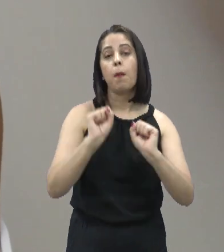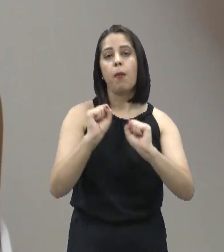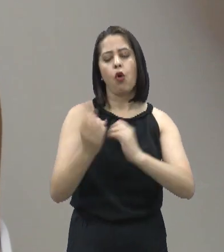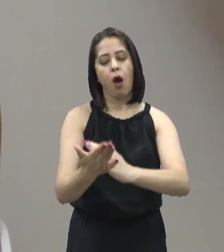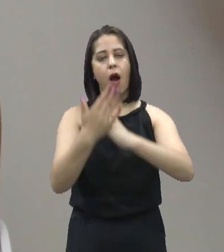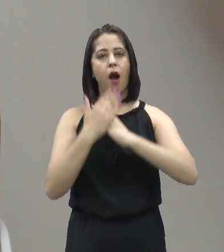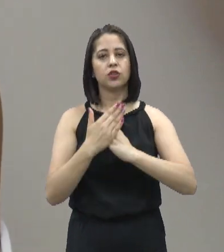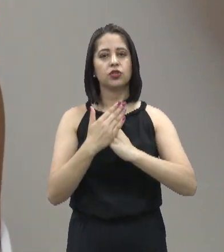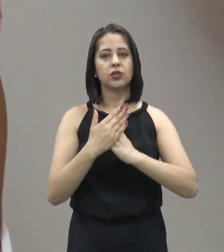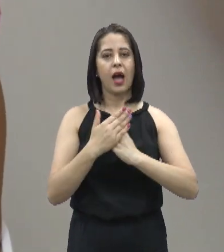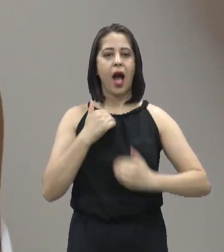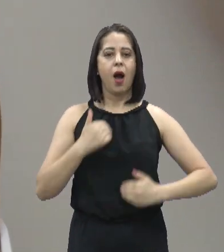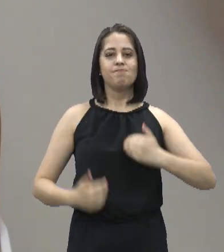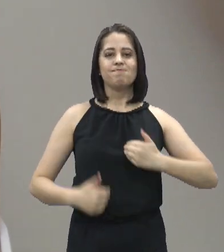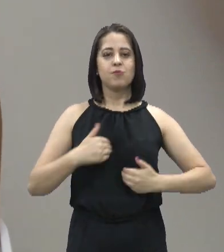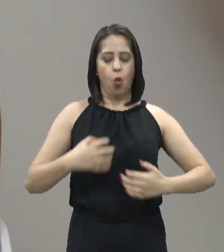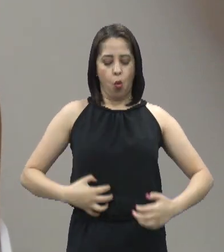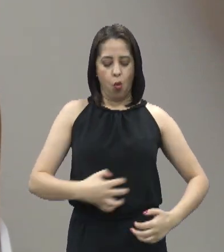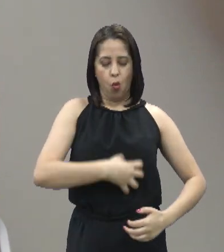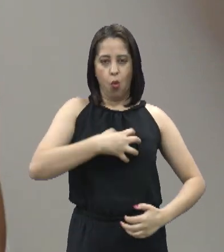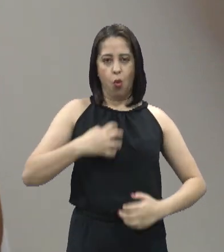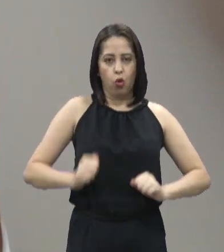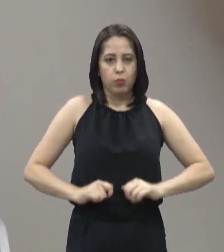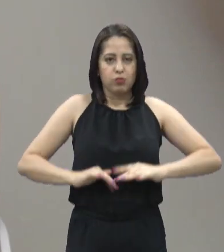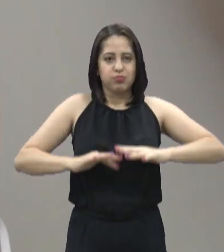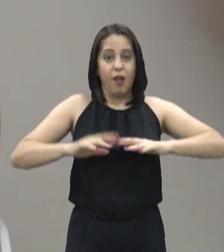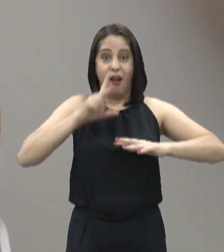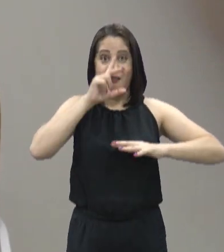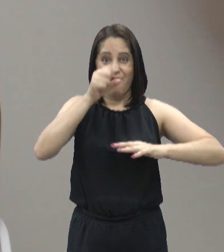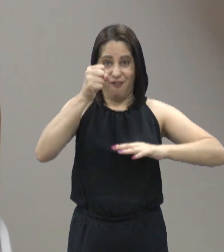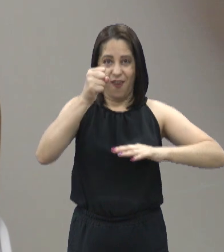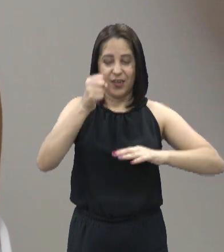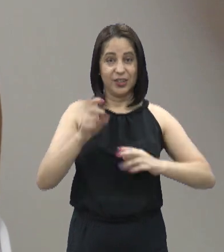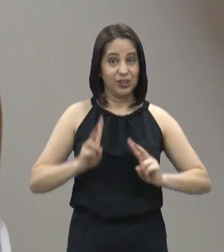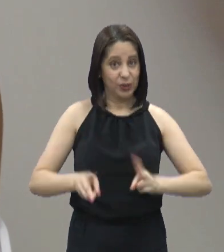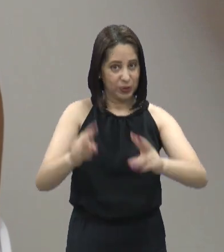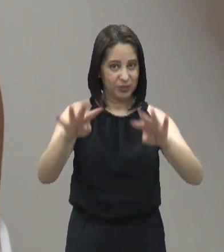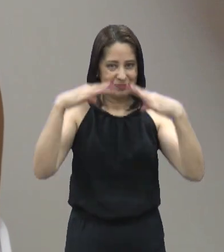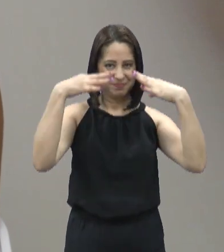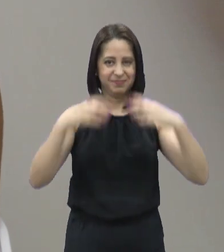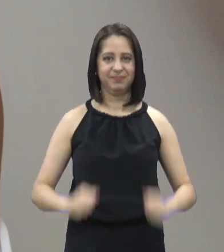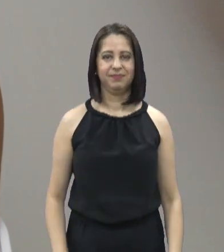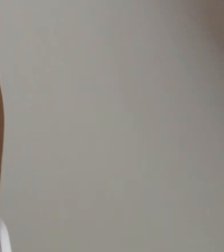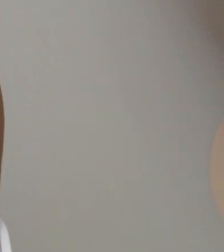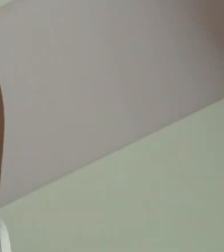no fortalecimento do nosso sistema imunológico. Então fica aí que nós já voltamos.